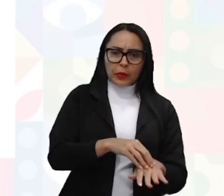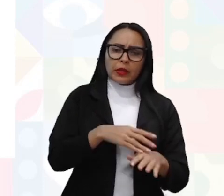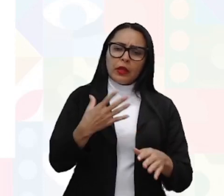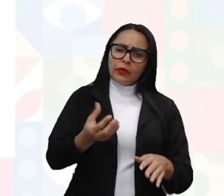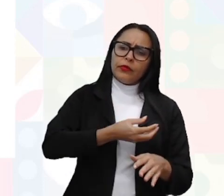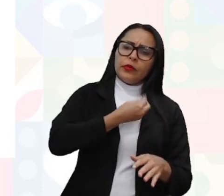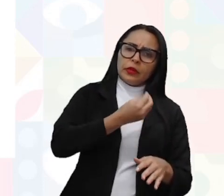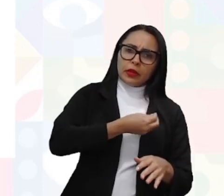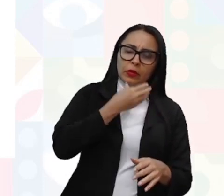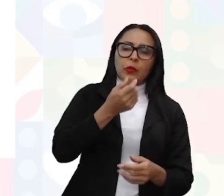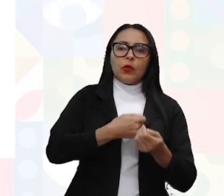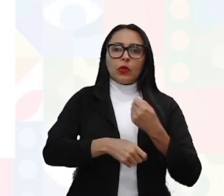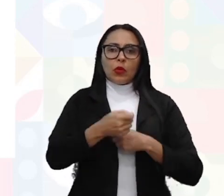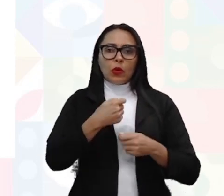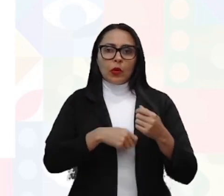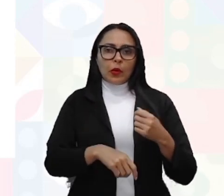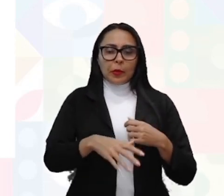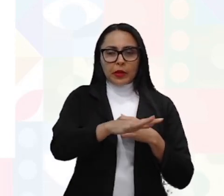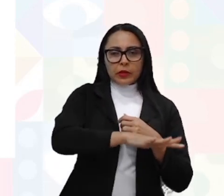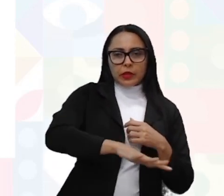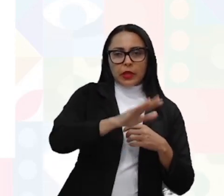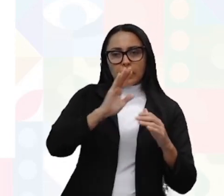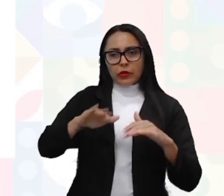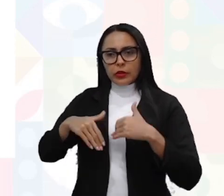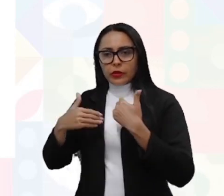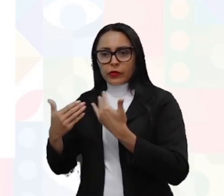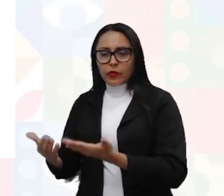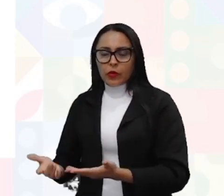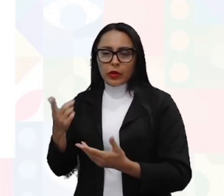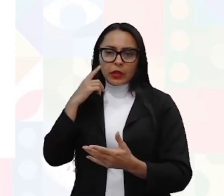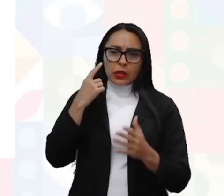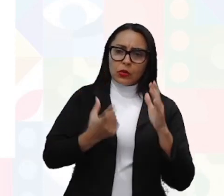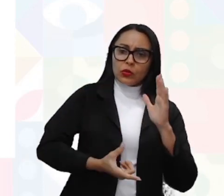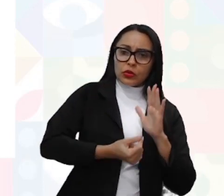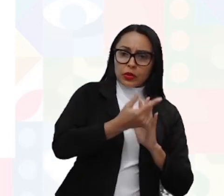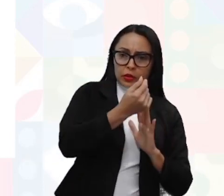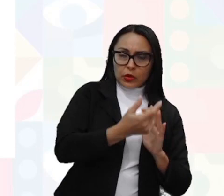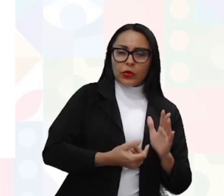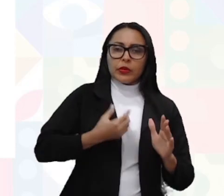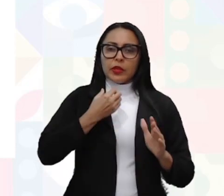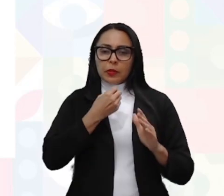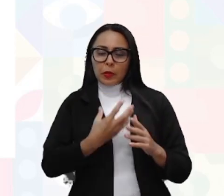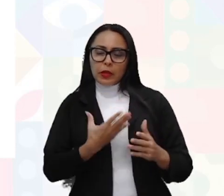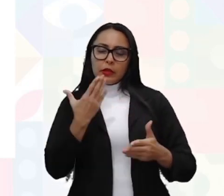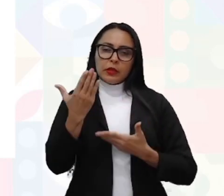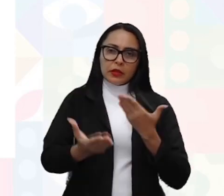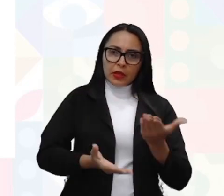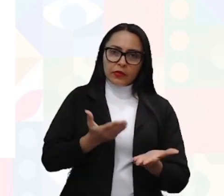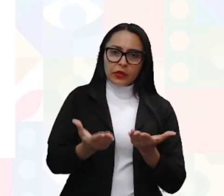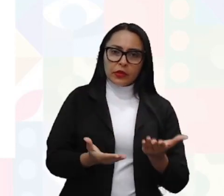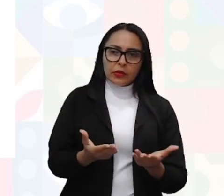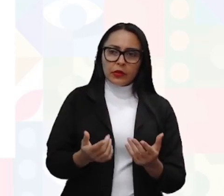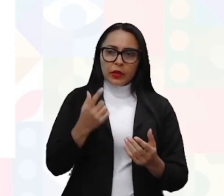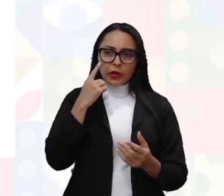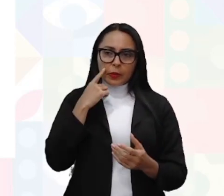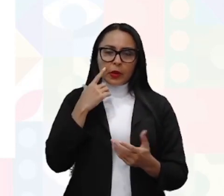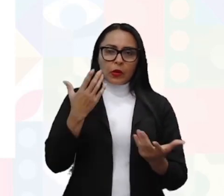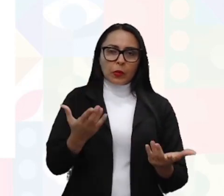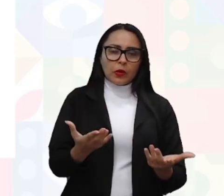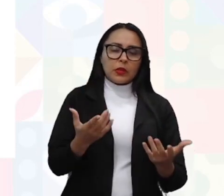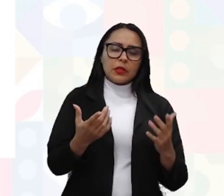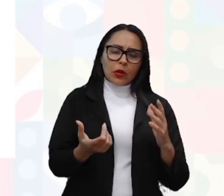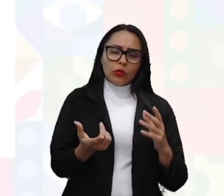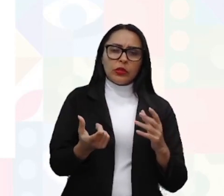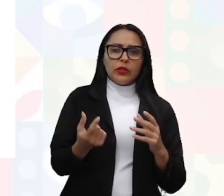vital para o comércio interno e externo, para a fixação de custos de bens e de serviços, e para a composição de